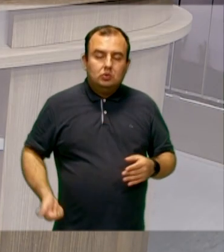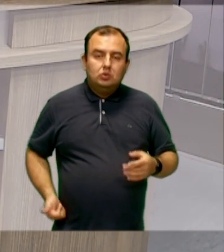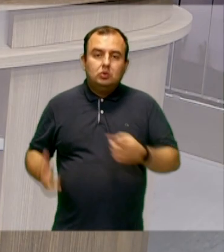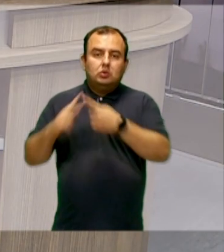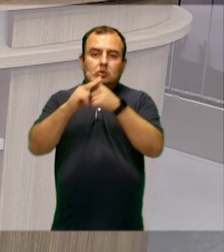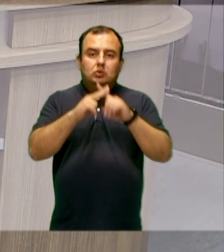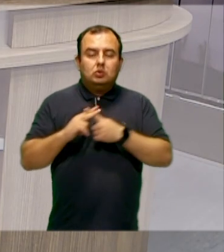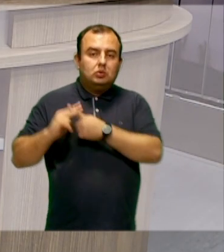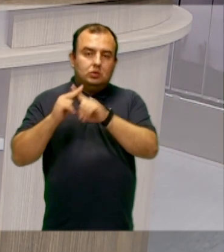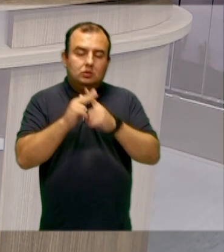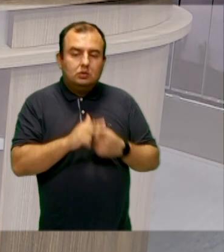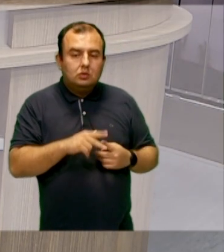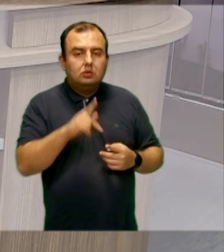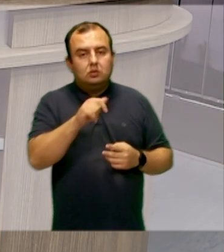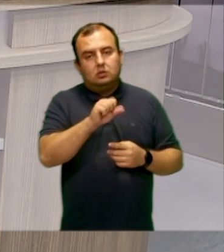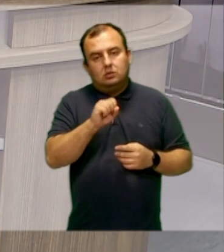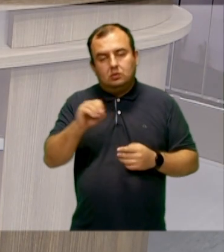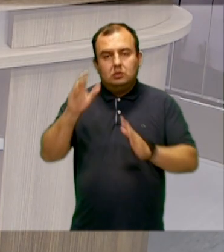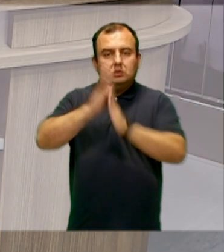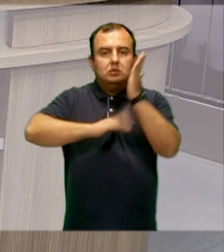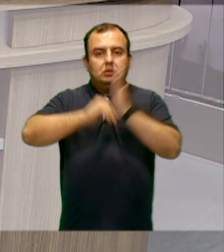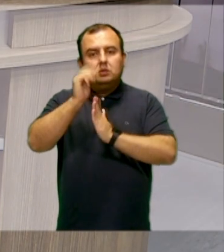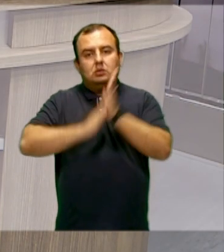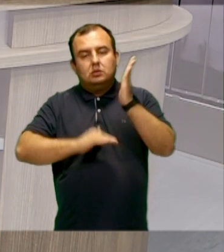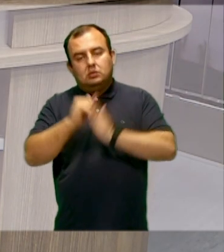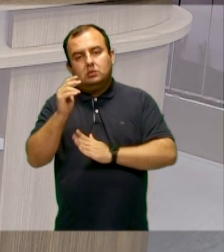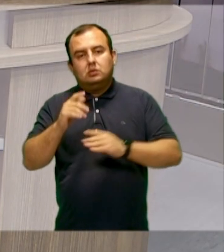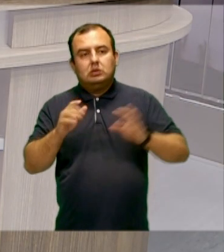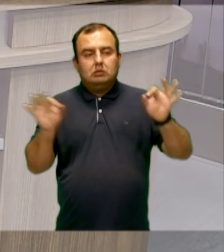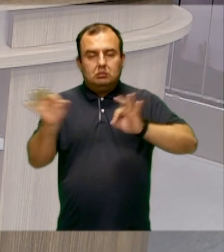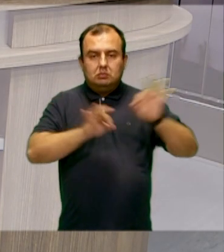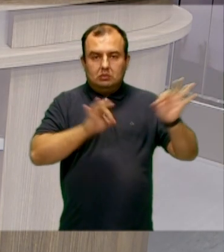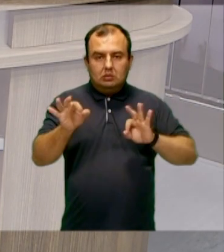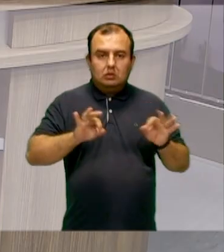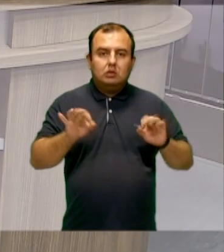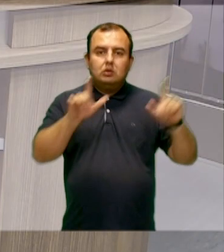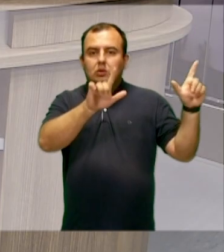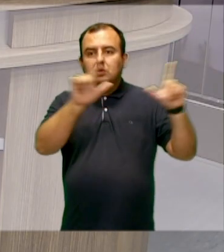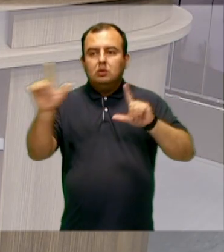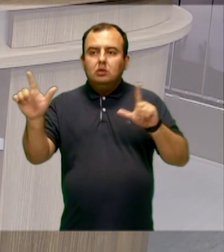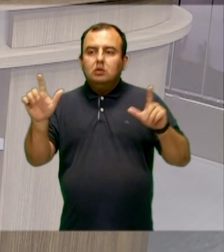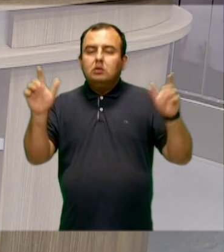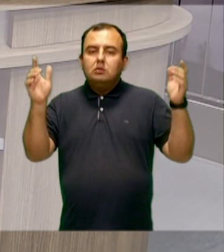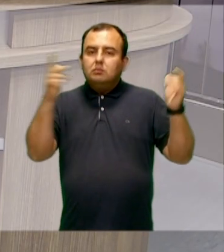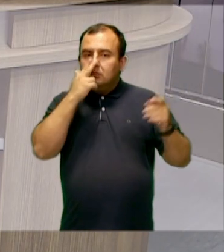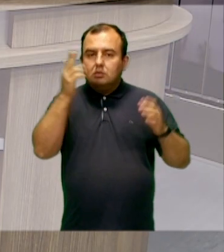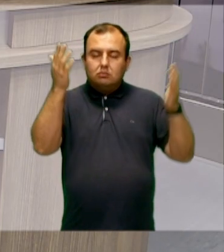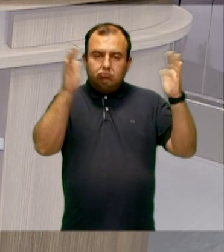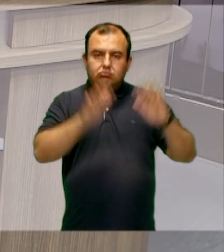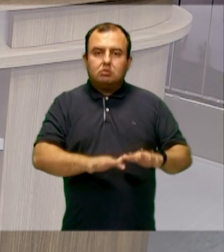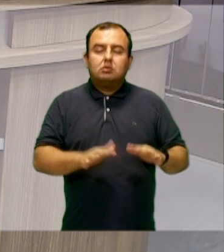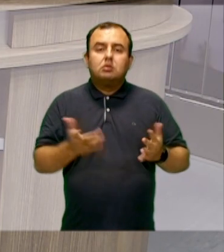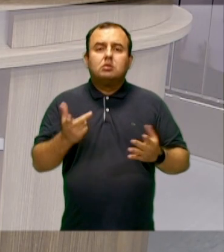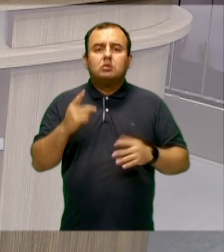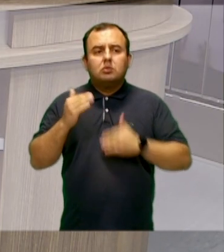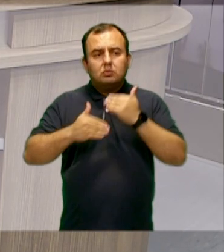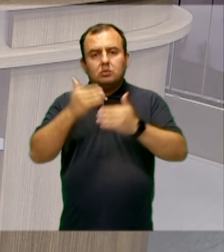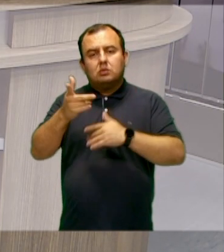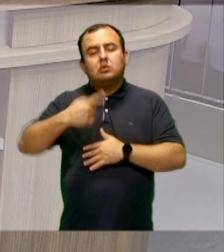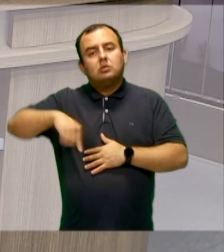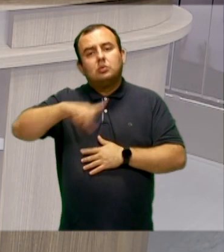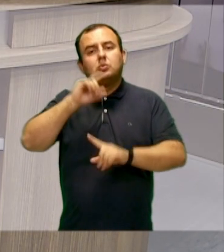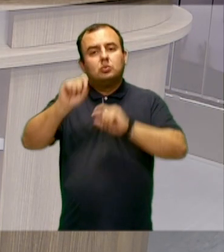reforma externa do Paço, pintura, arrumar aquelas pastilhas que estão caindo, arrumar aquelas placas lá de ACM que caíram. Então, são processos que a gente está